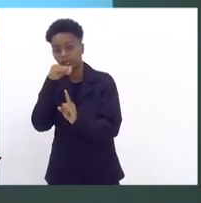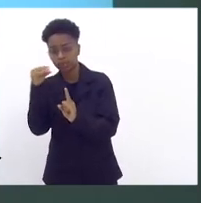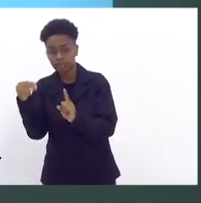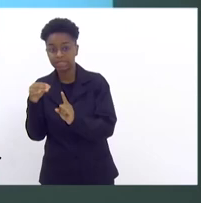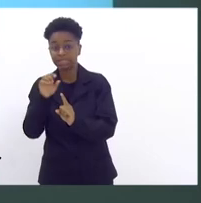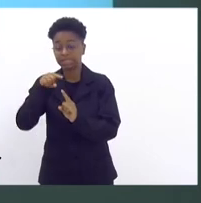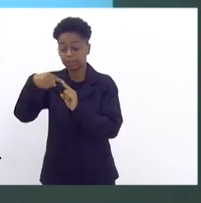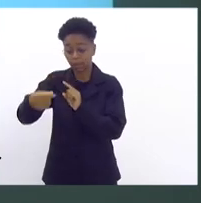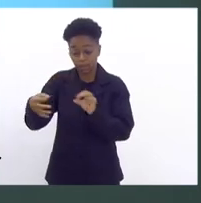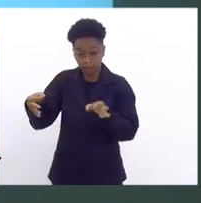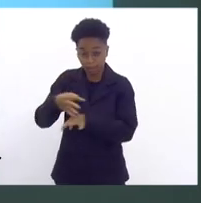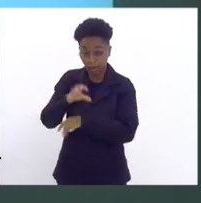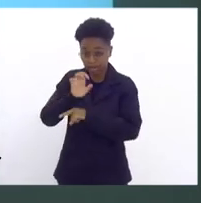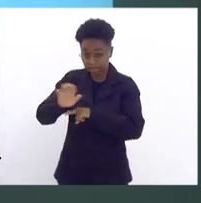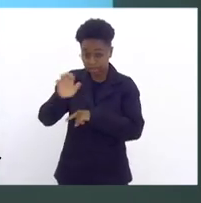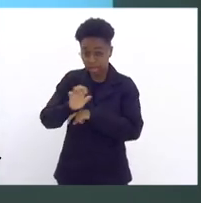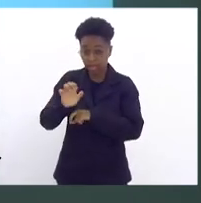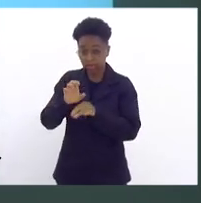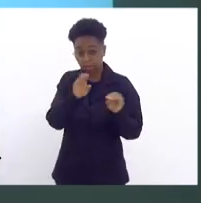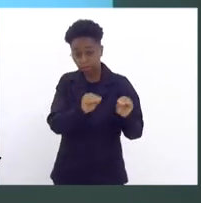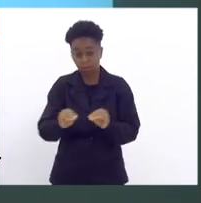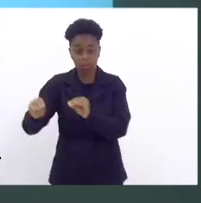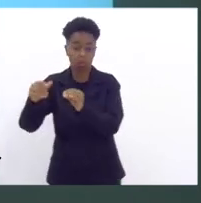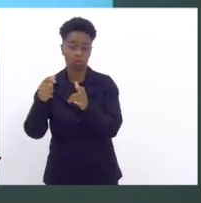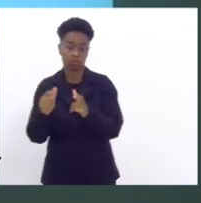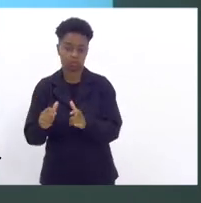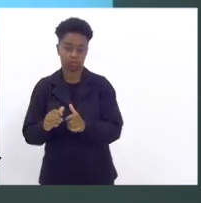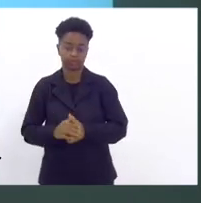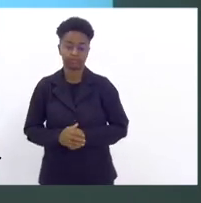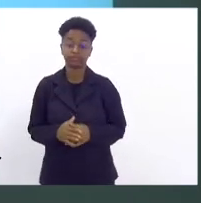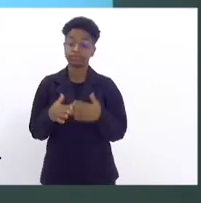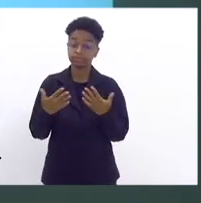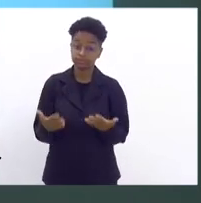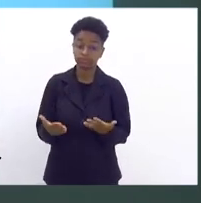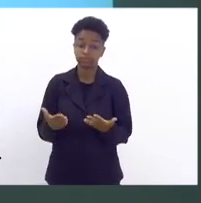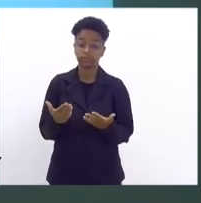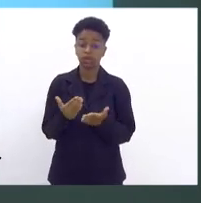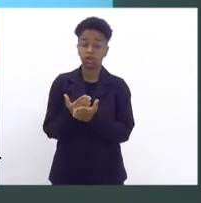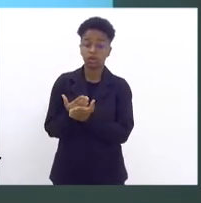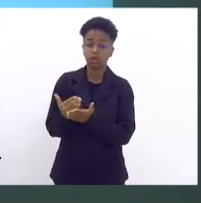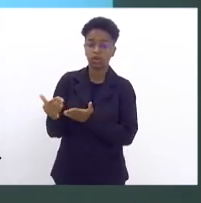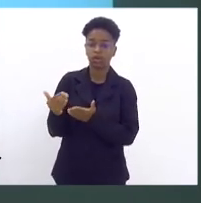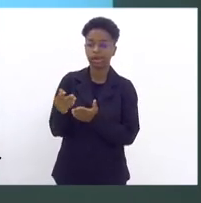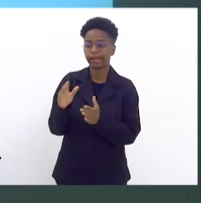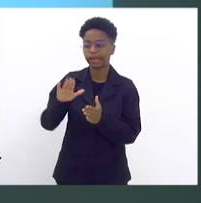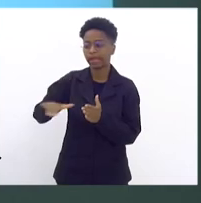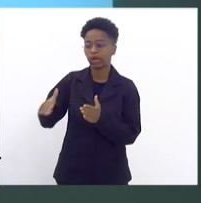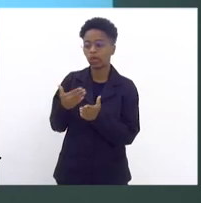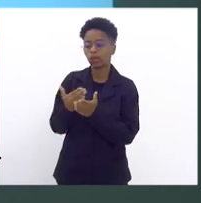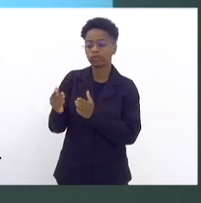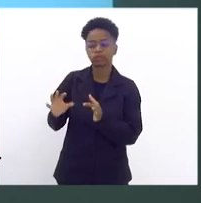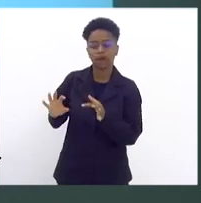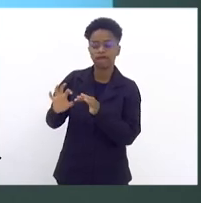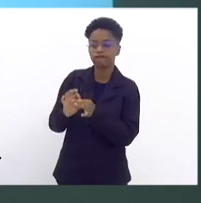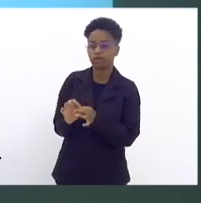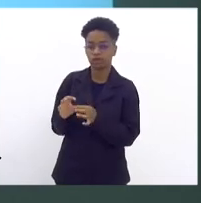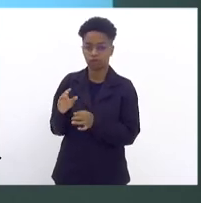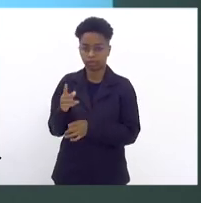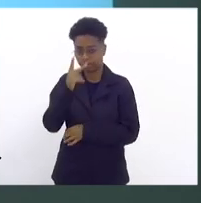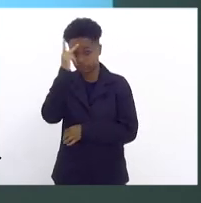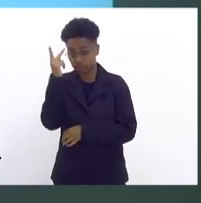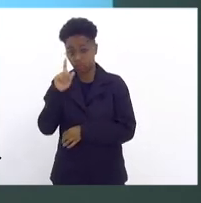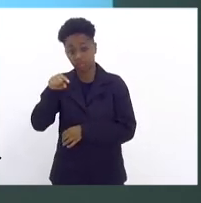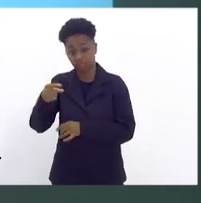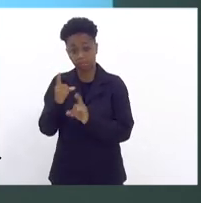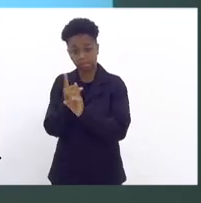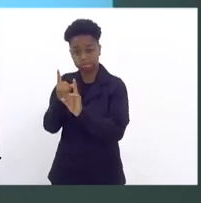tempo de estágio dele ele é realocado então quando ela começou a ter uma um vínculo com aquela pessoa ela é